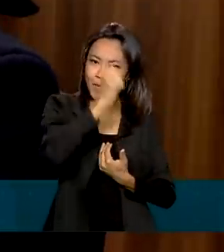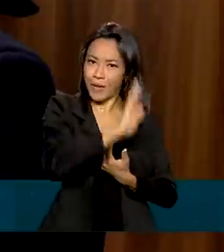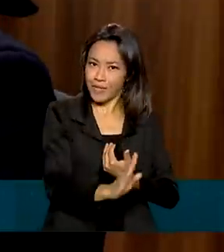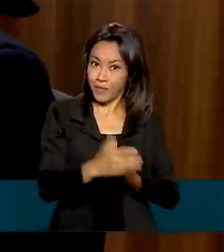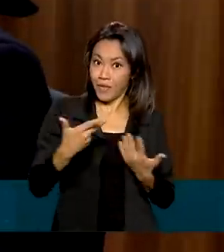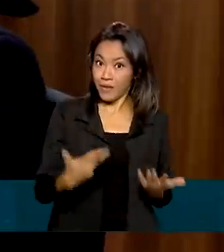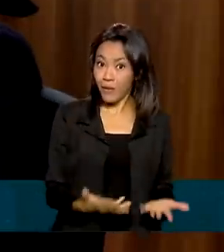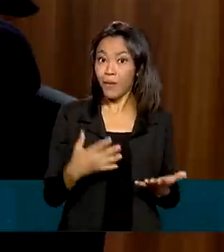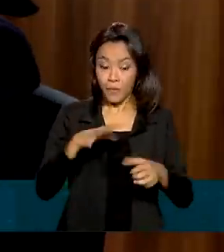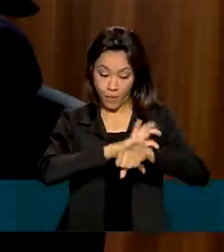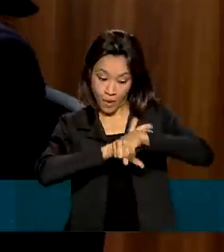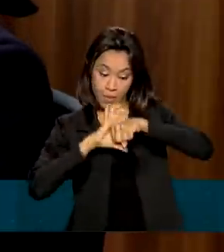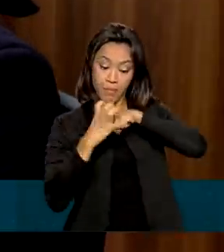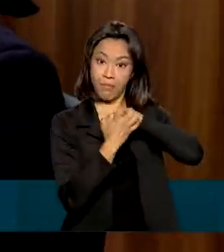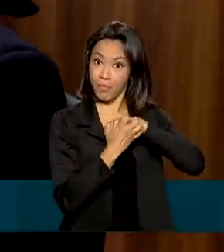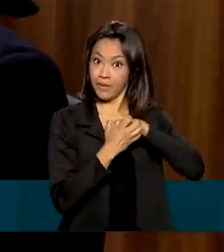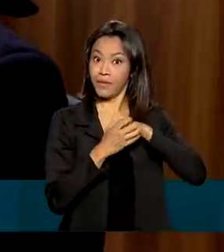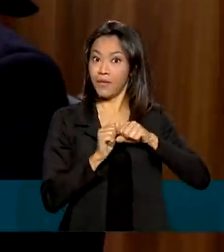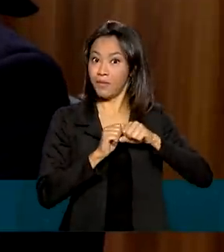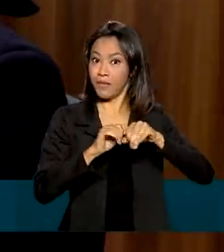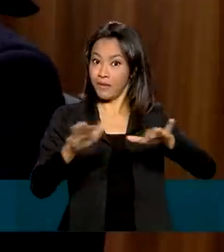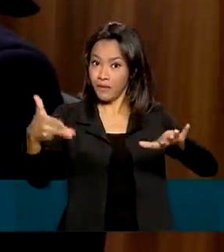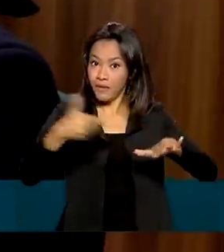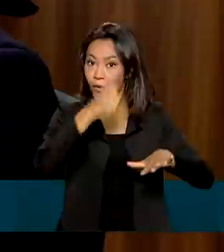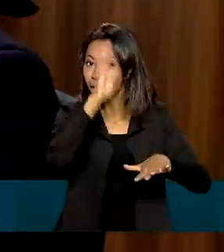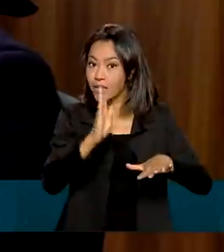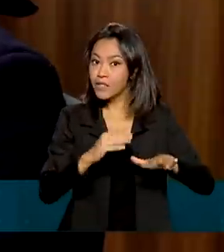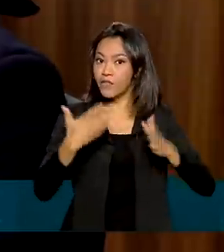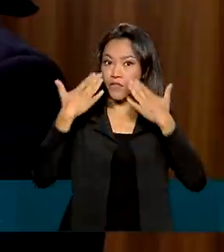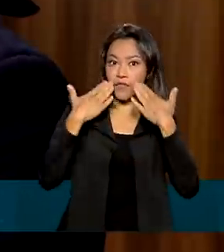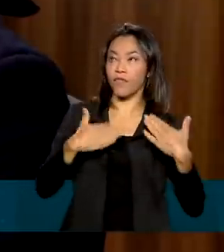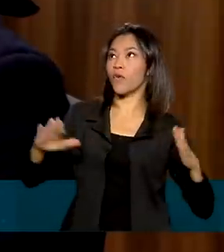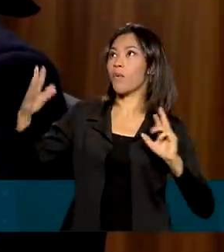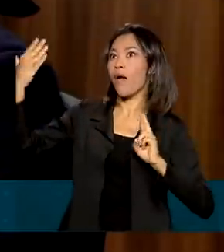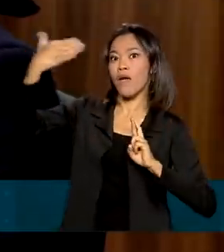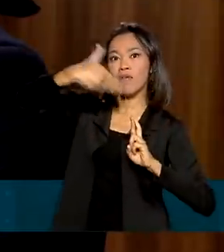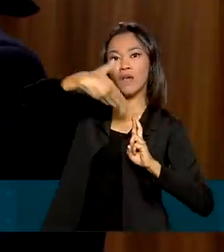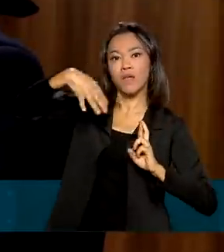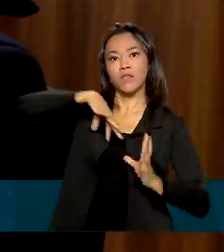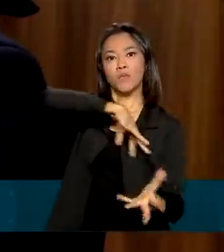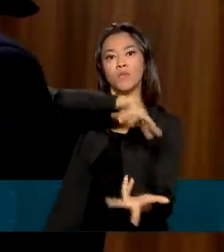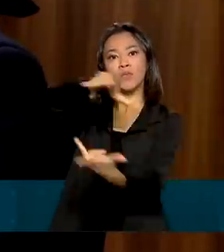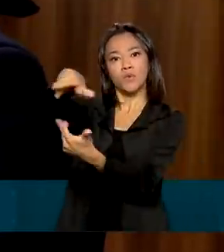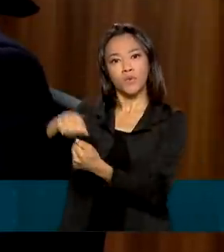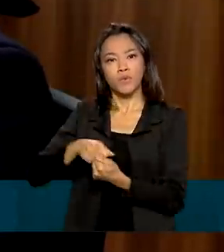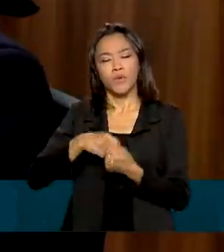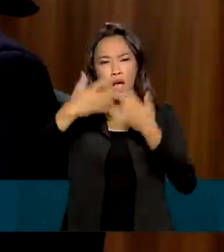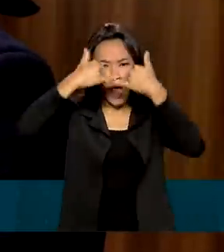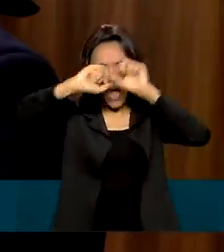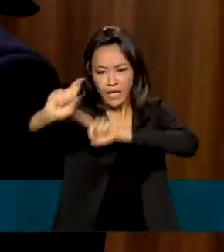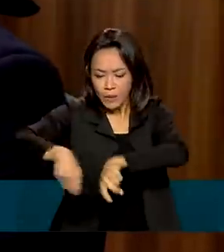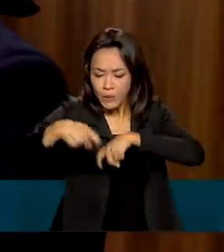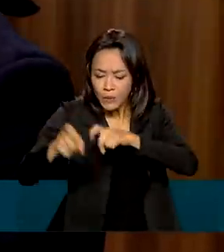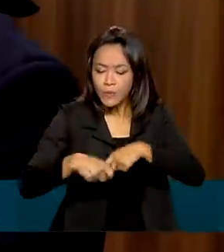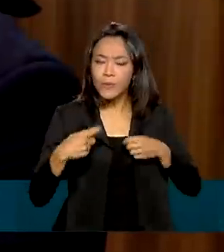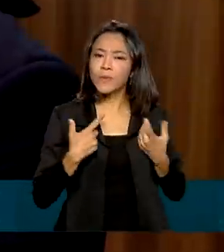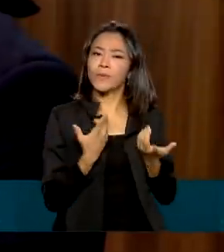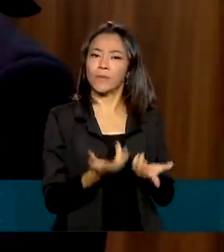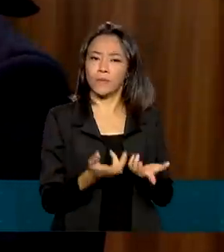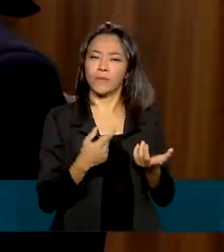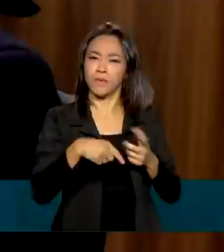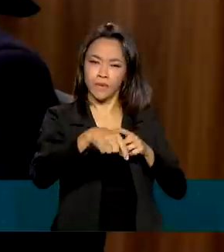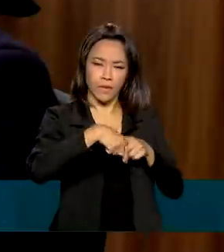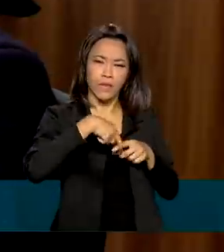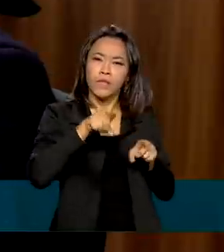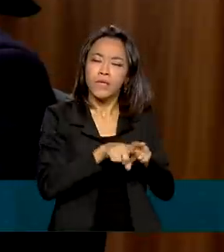Brasil se consolidou aí como um dos maiores fornecimento de alimentos para o mundo inteiro né agricultura EA pecuária não pararam e